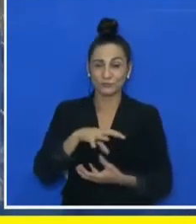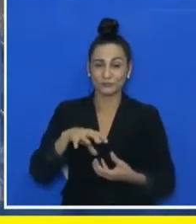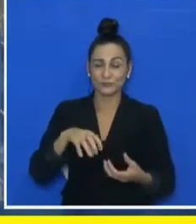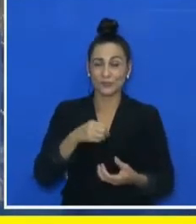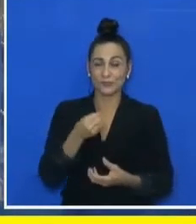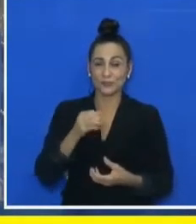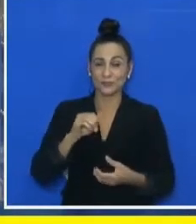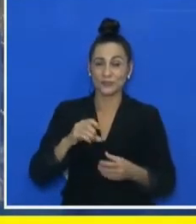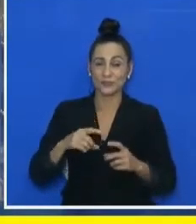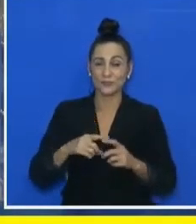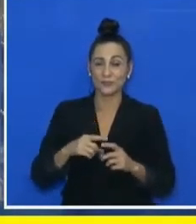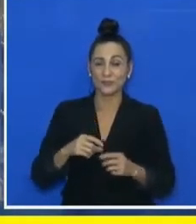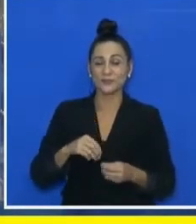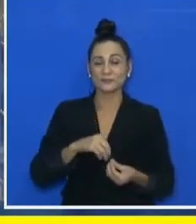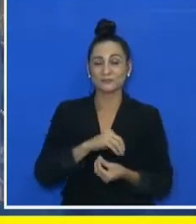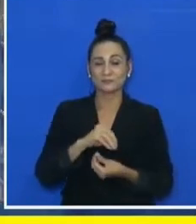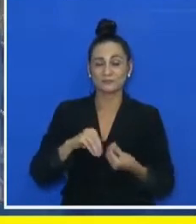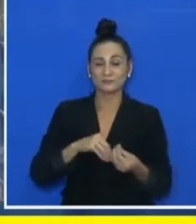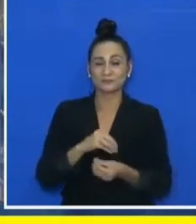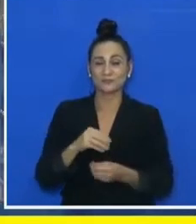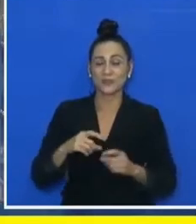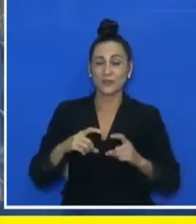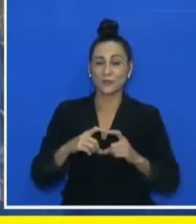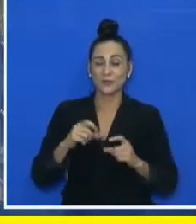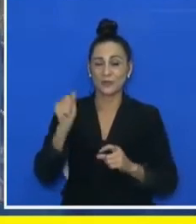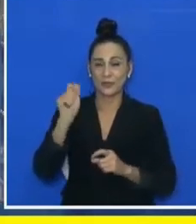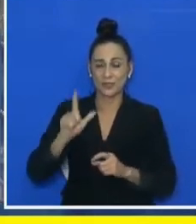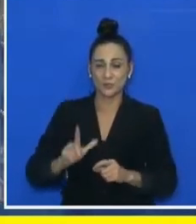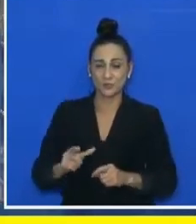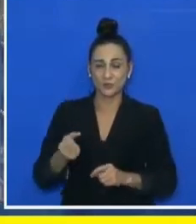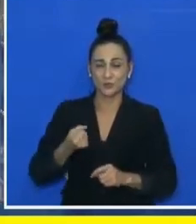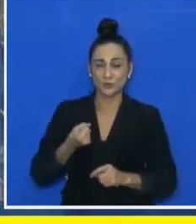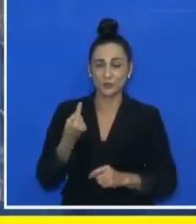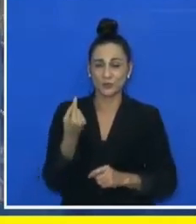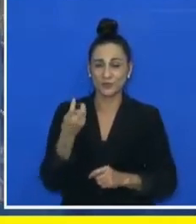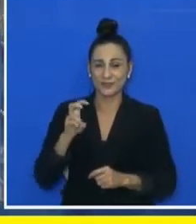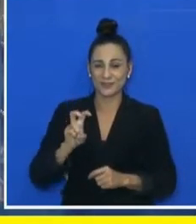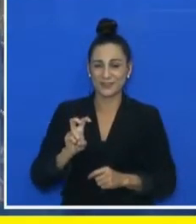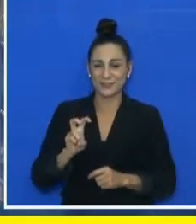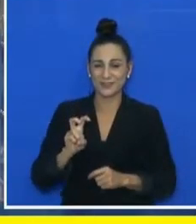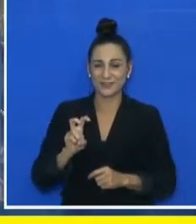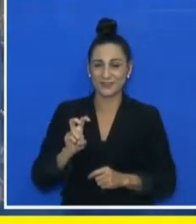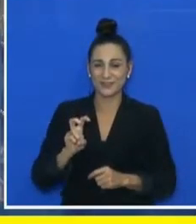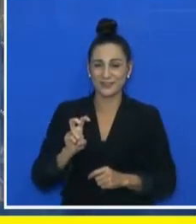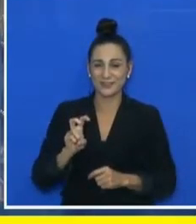sendo embaralhadas e temos a bola. É a bola de azul número 15.